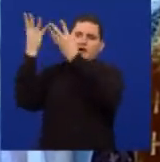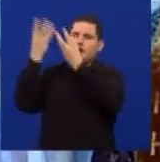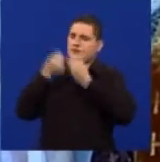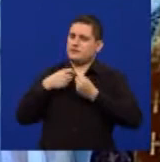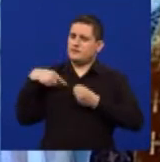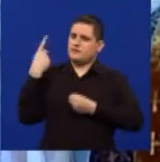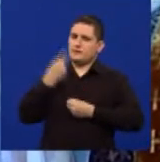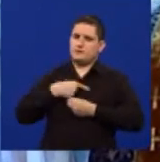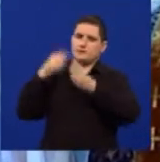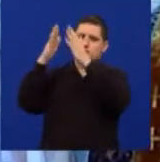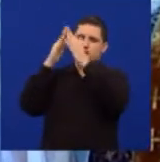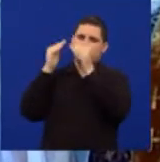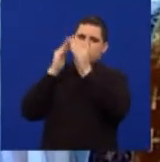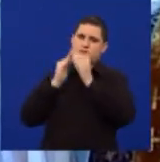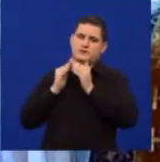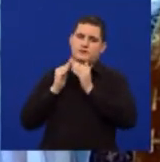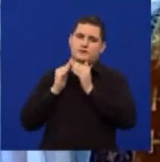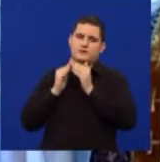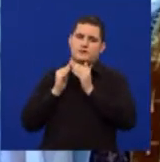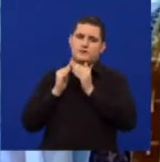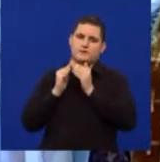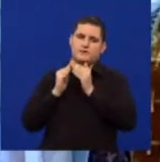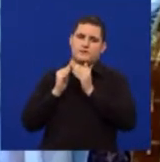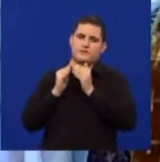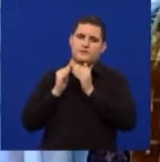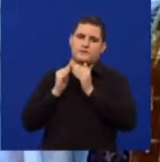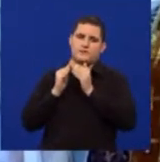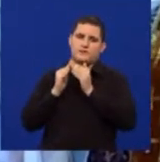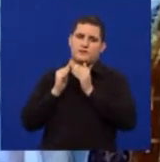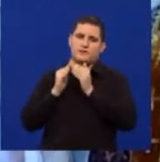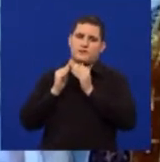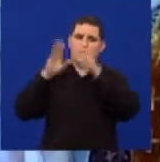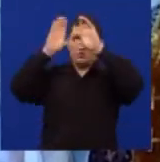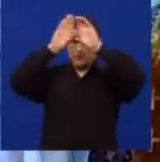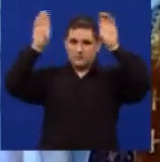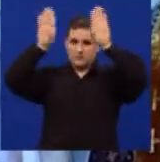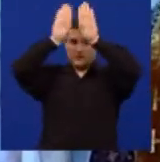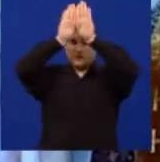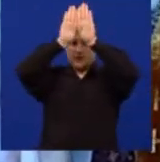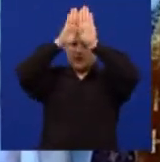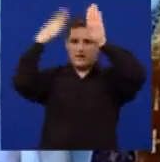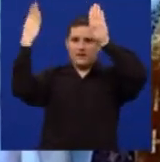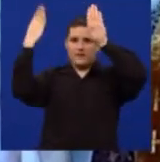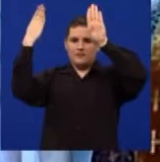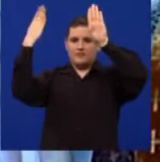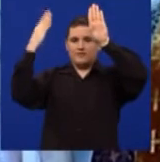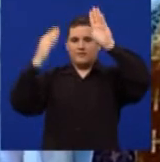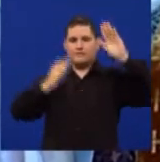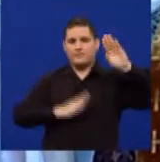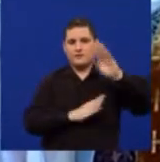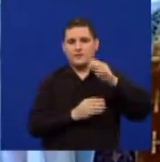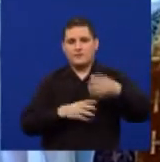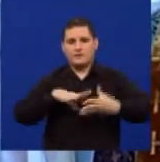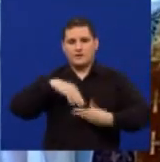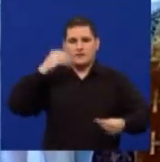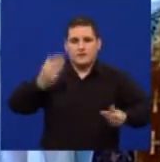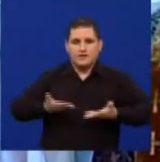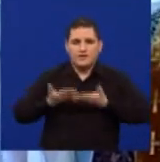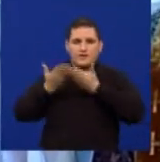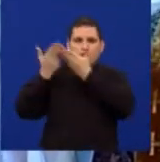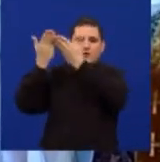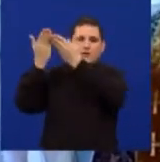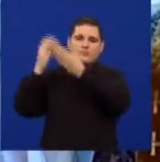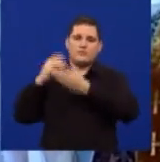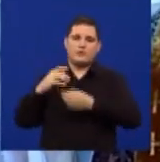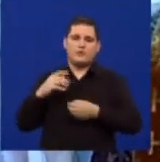preces. Abri para ele as portas do paraíso, e a nós que ficamos, concedei que nos consolemos